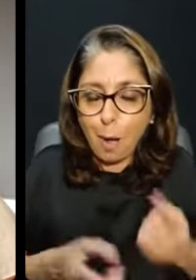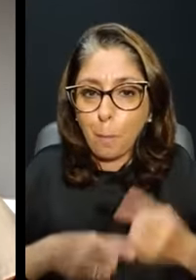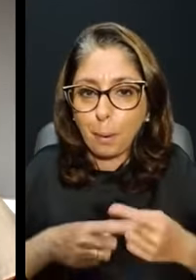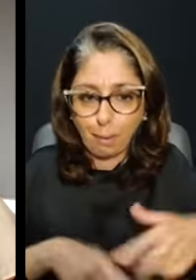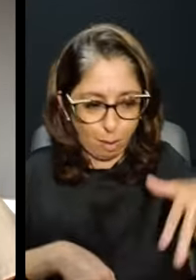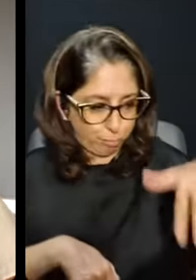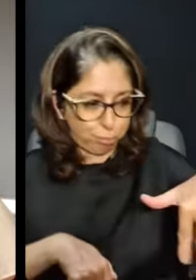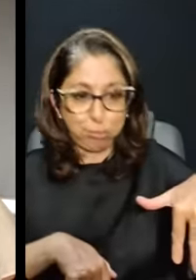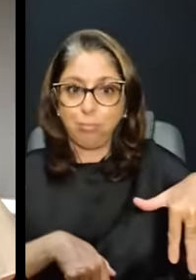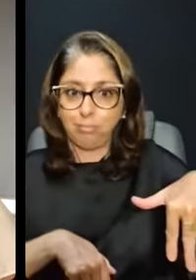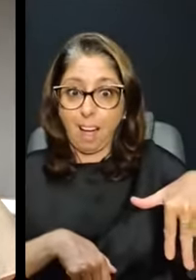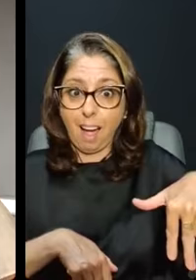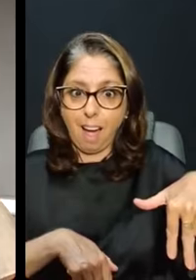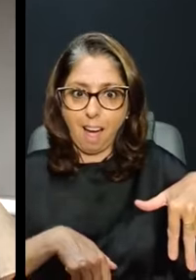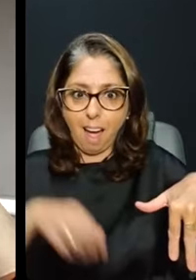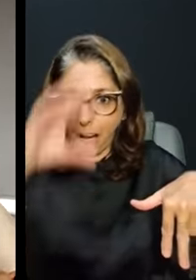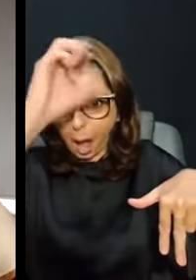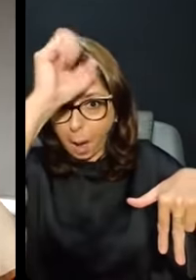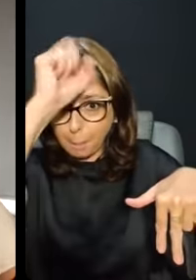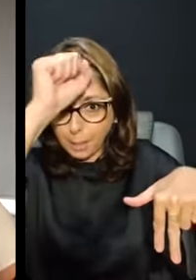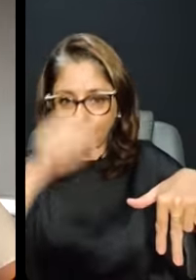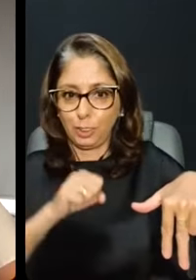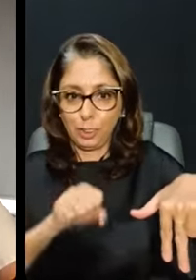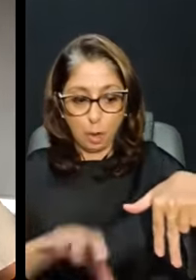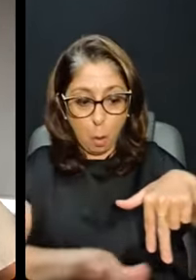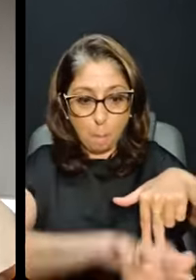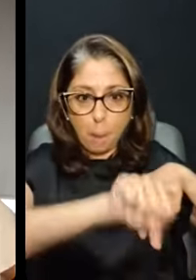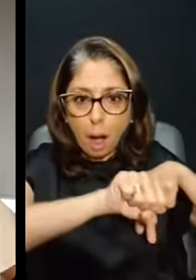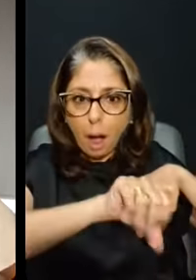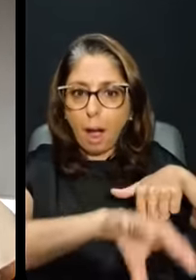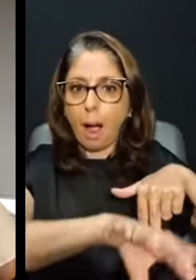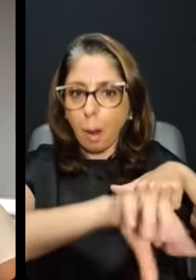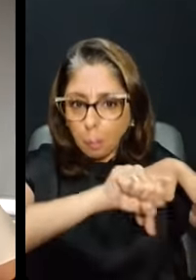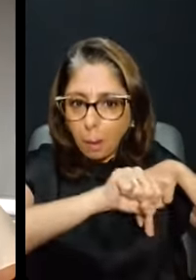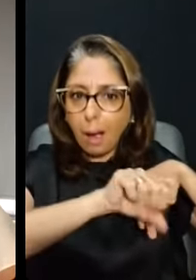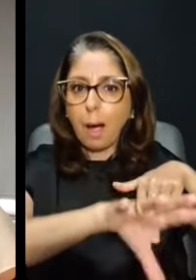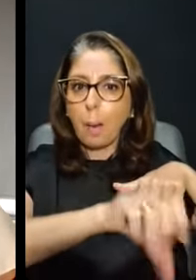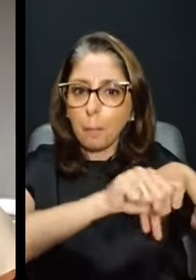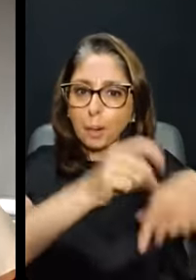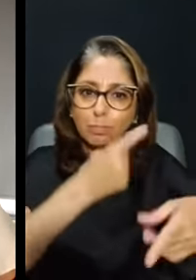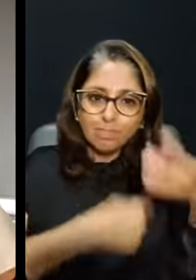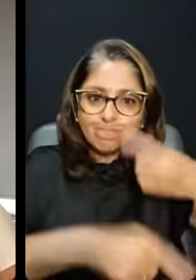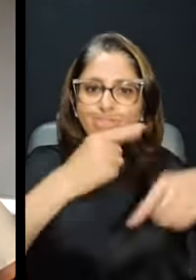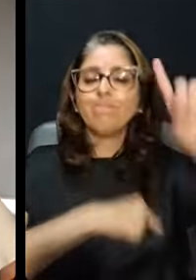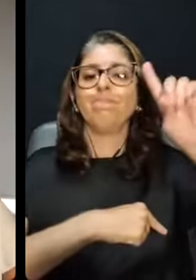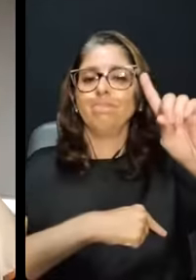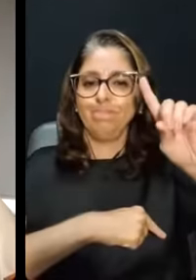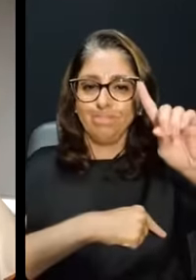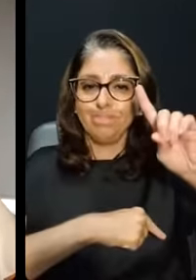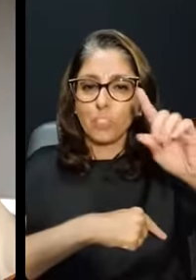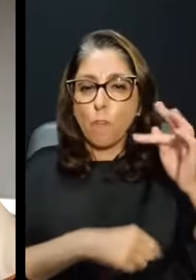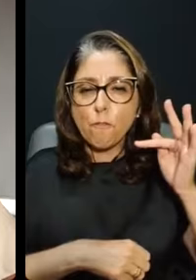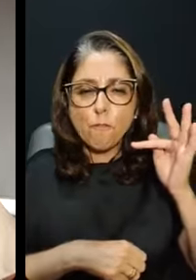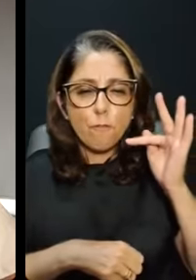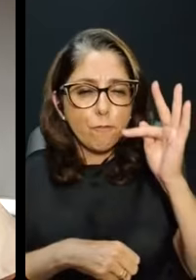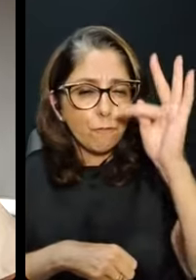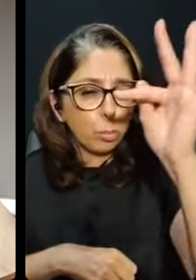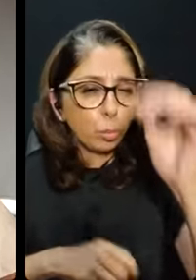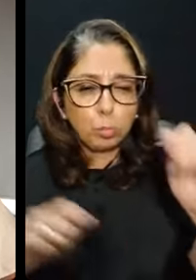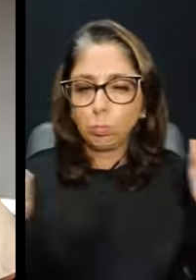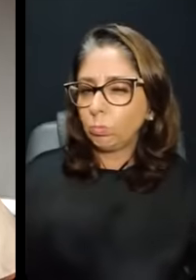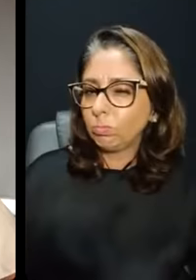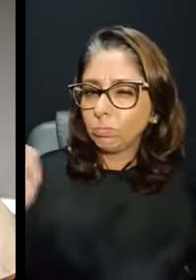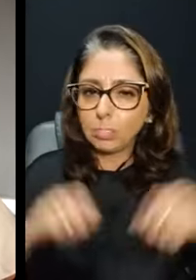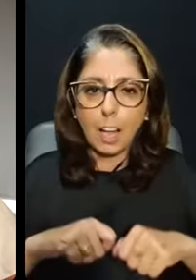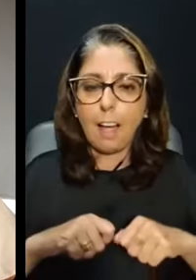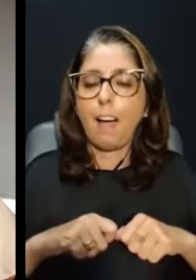com deficiência, mas não o que que é um Braille, o que que é Libras, o que que é uma pessoa com deficiência. Assim, depende